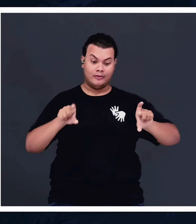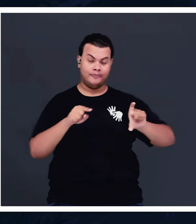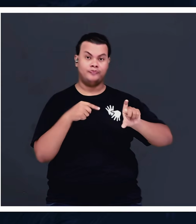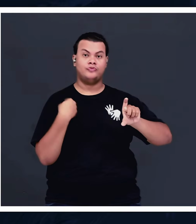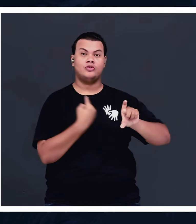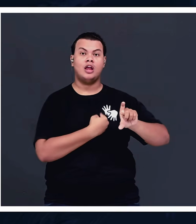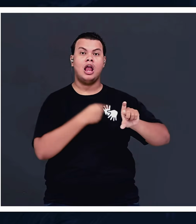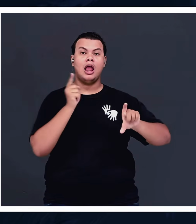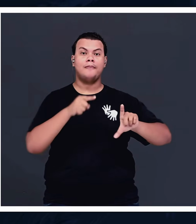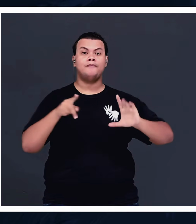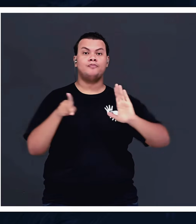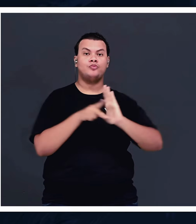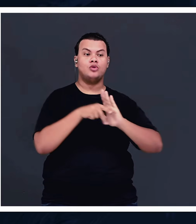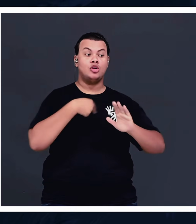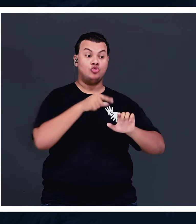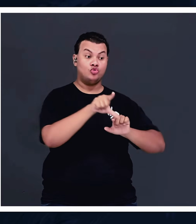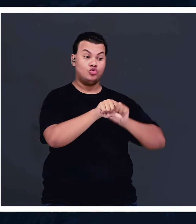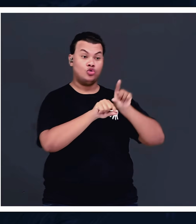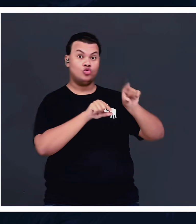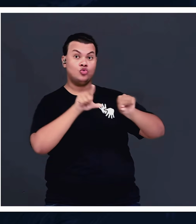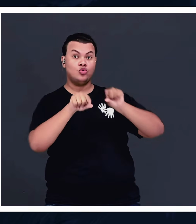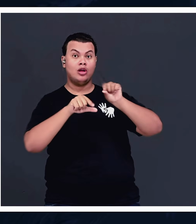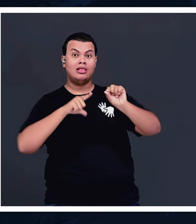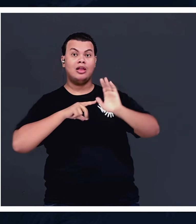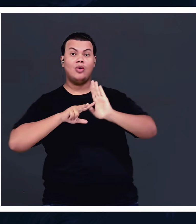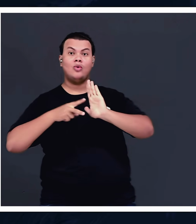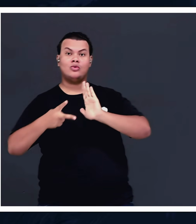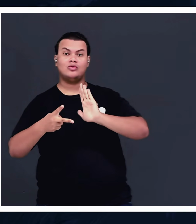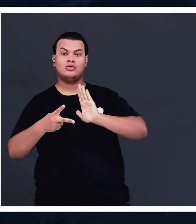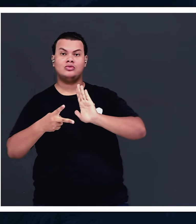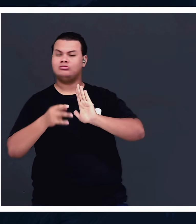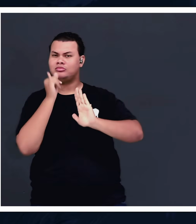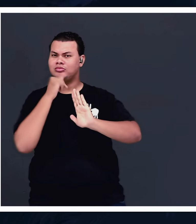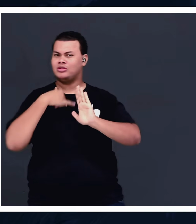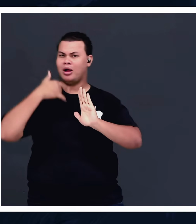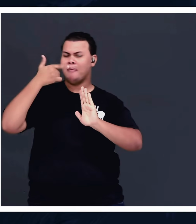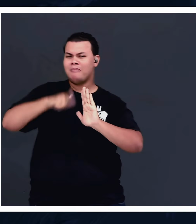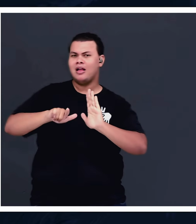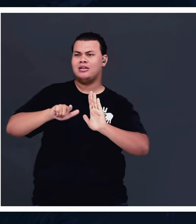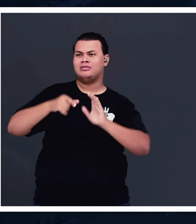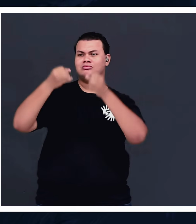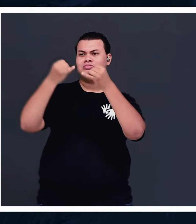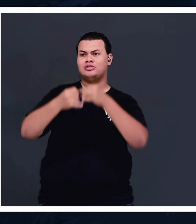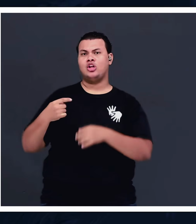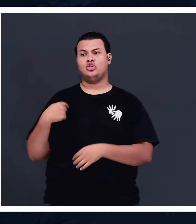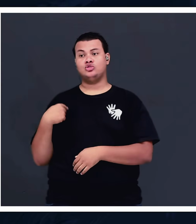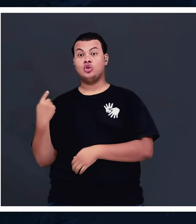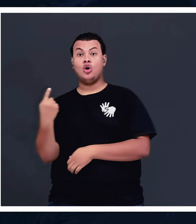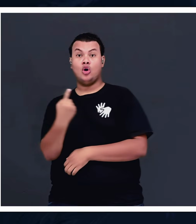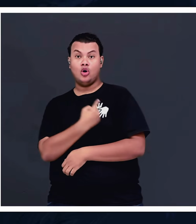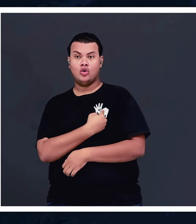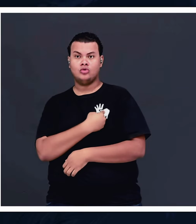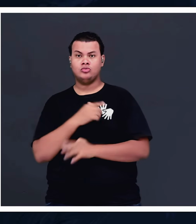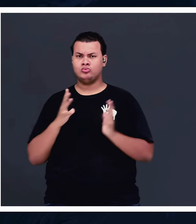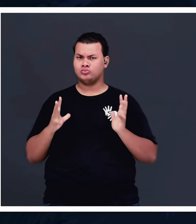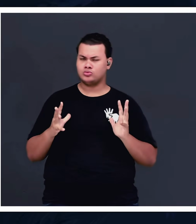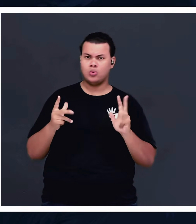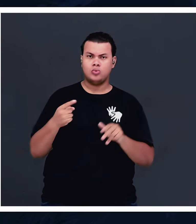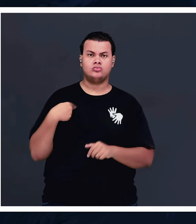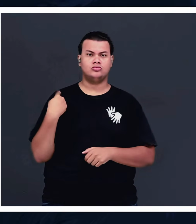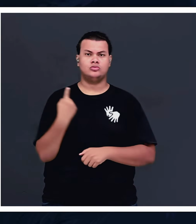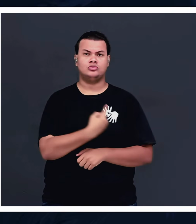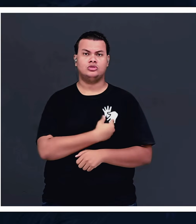das nossas escolhas. Eu vou além, eu diria que nós, em última instância, nós